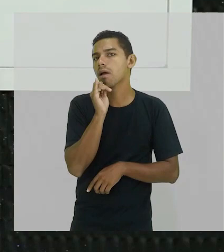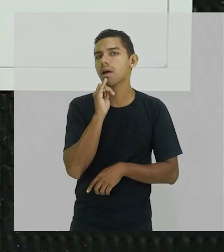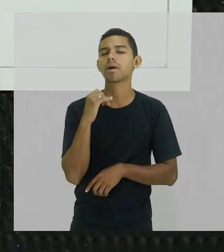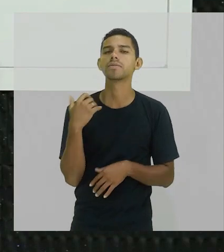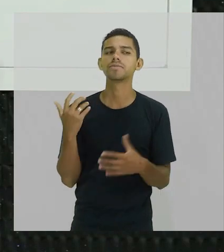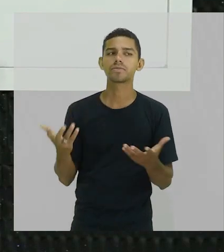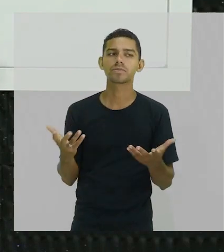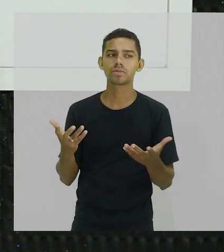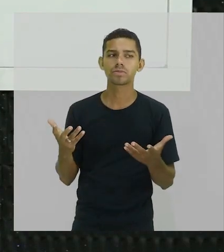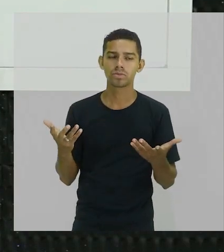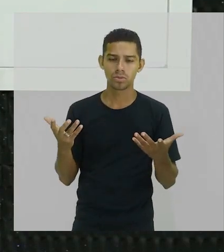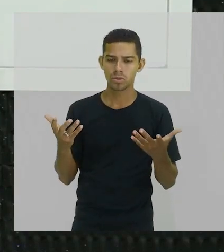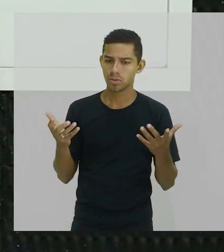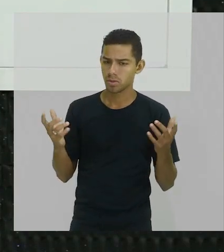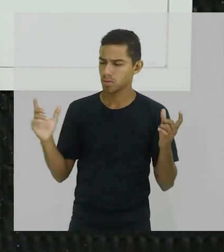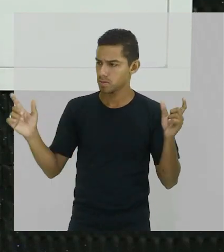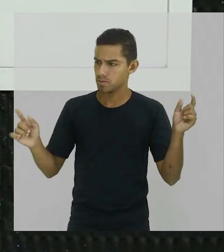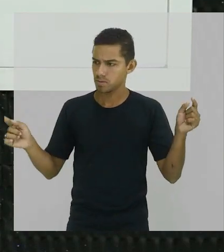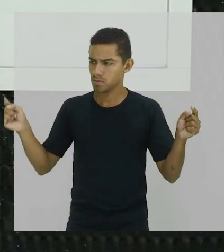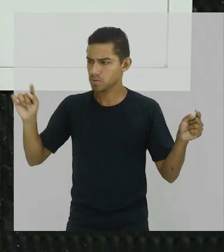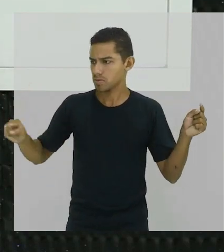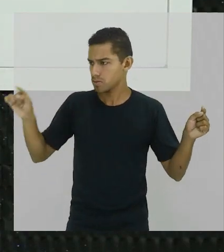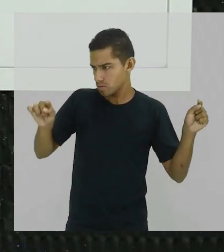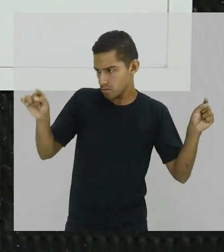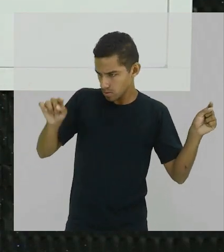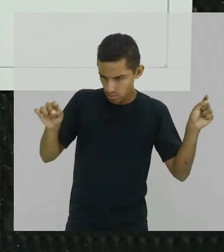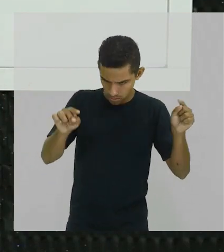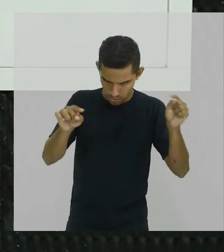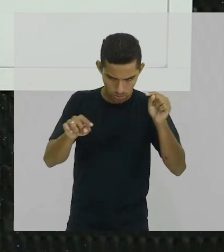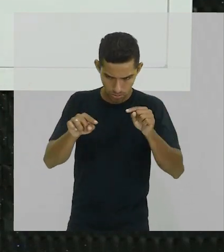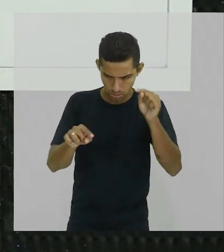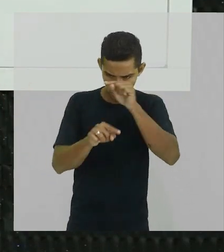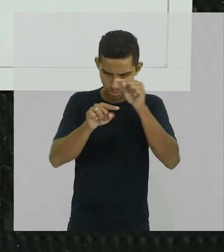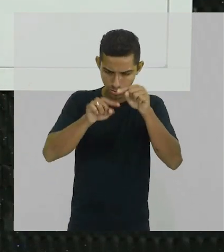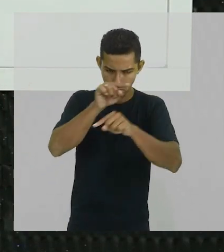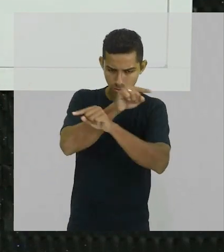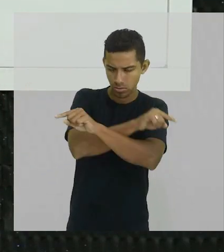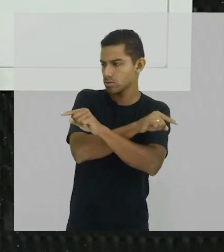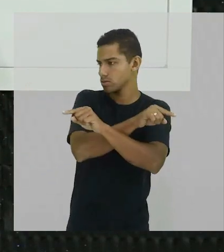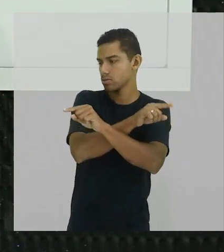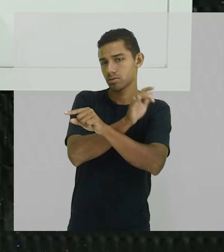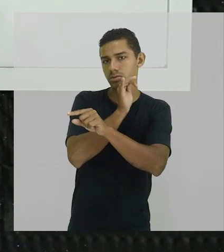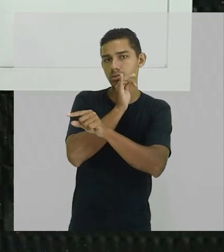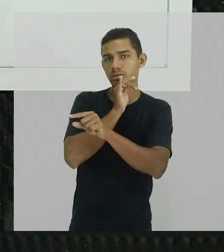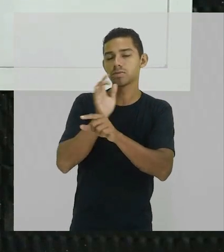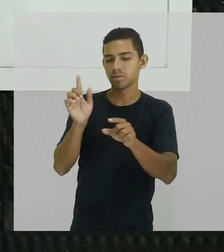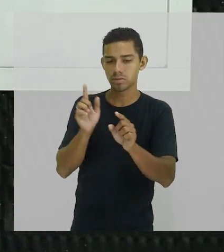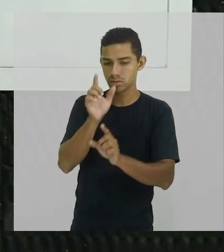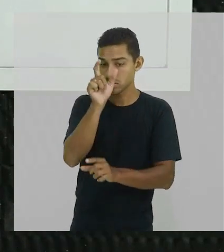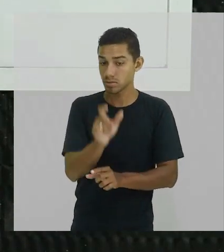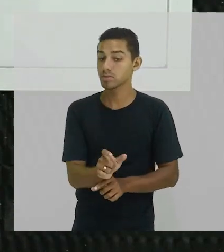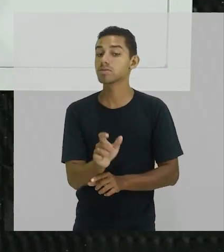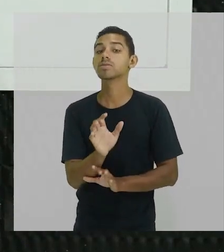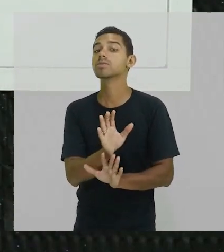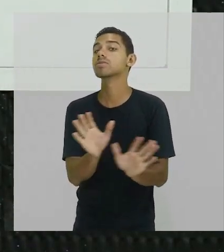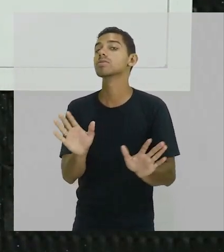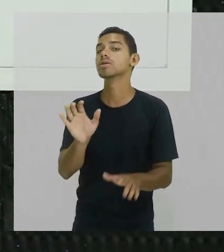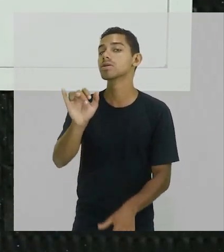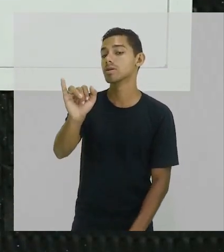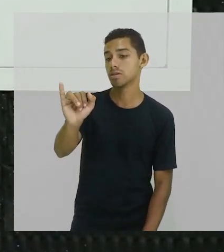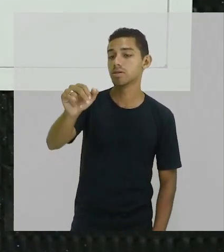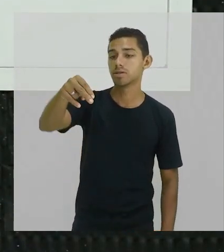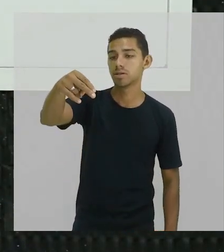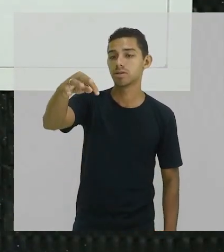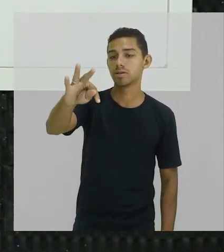ondas? Nos pontos em que elas se tocam, irão acontecer esses pontos que nós chamamos de interferência, certo? Bom,